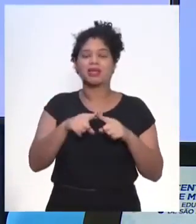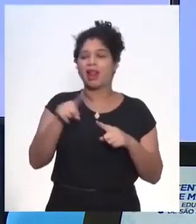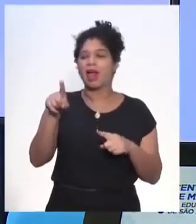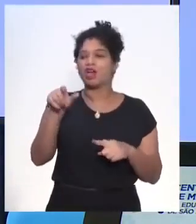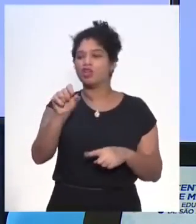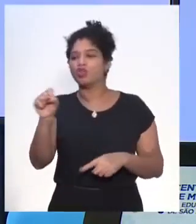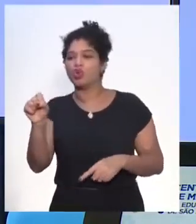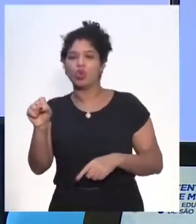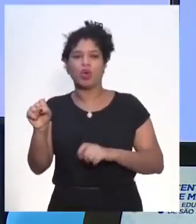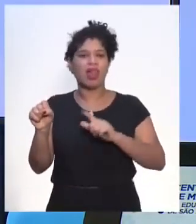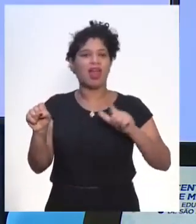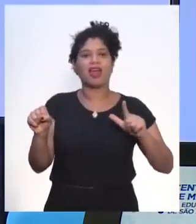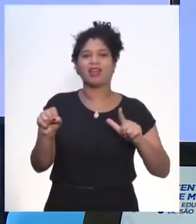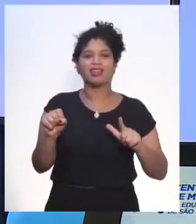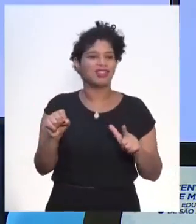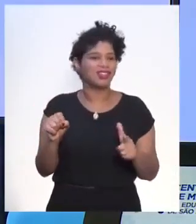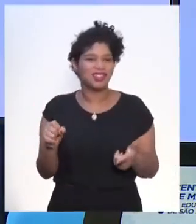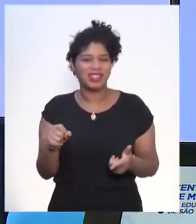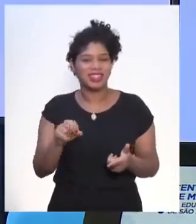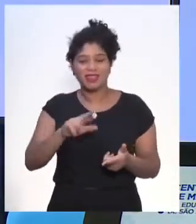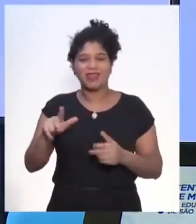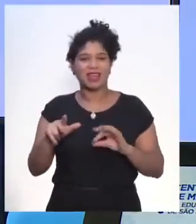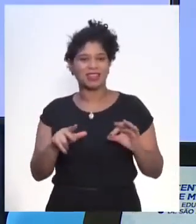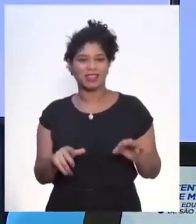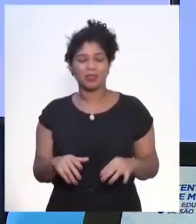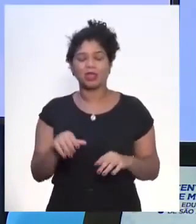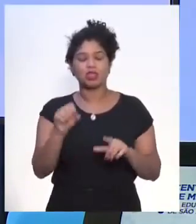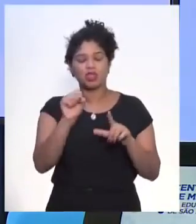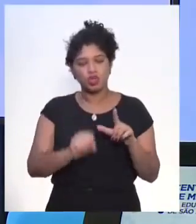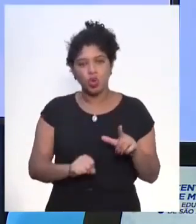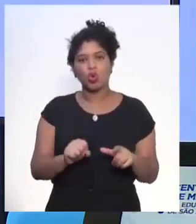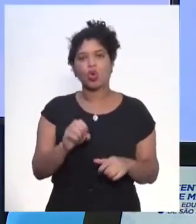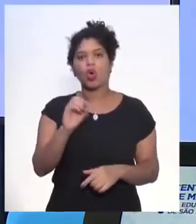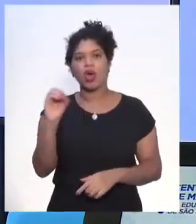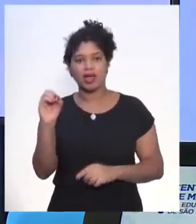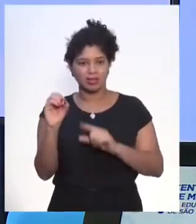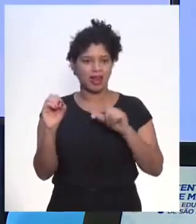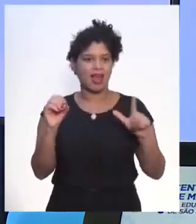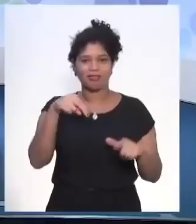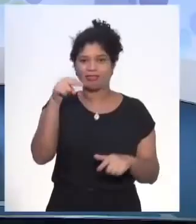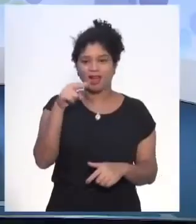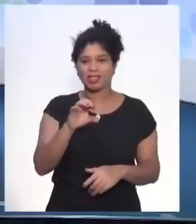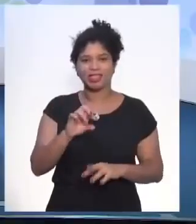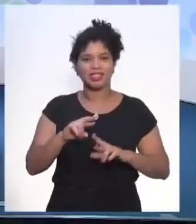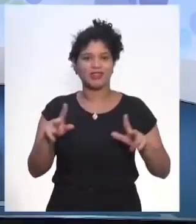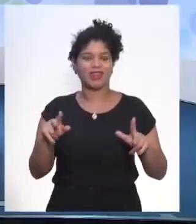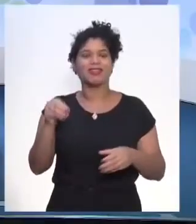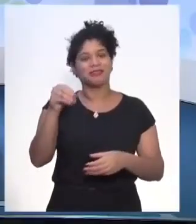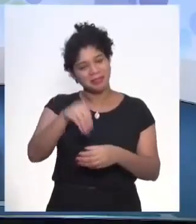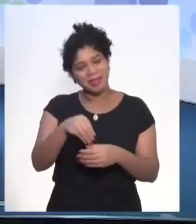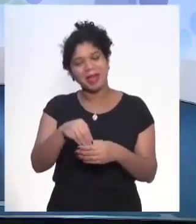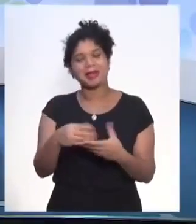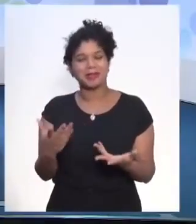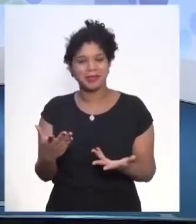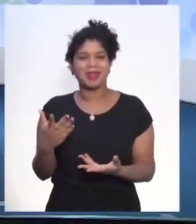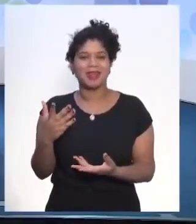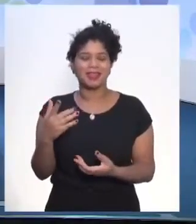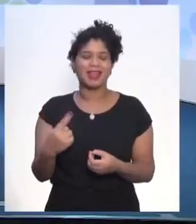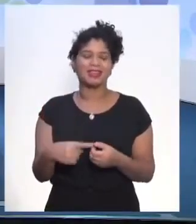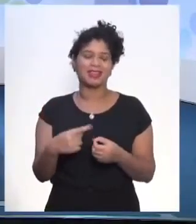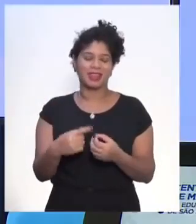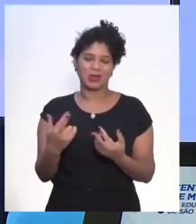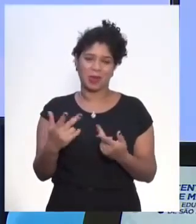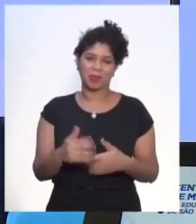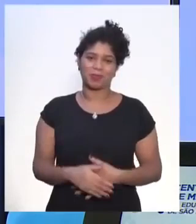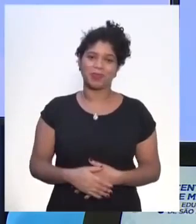Como eu já tinha explicado antes, tá? Uma diferenciação grande, tá bom? Bom, gente, a nossa aula está chegando ao fim. Gostaria de agradecer muito ao